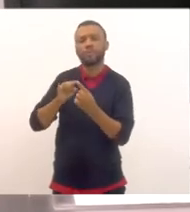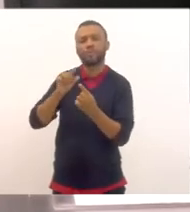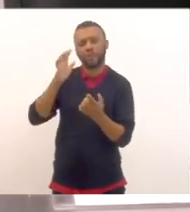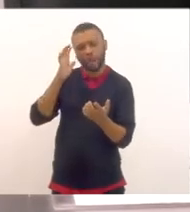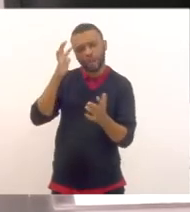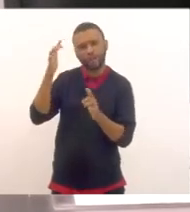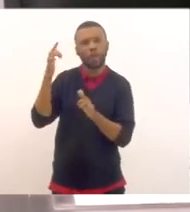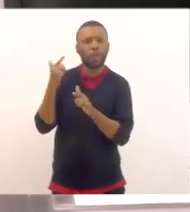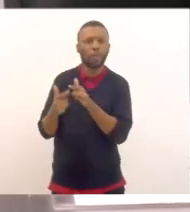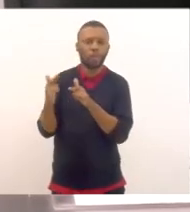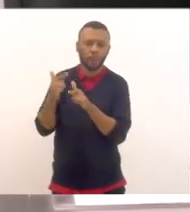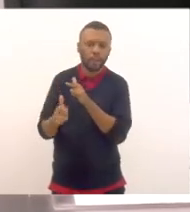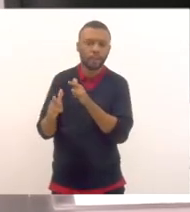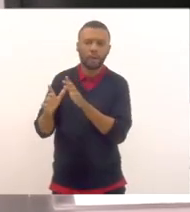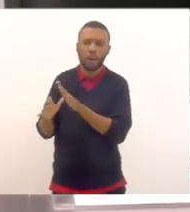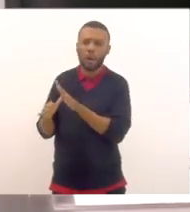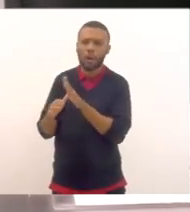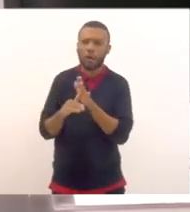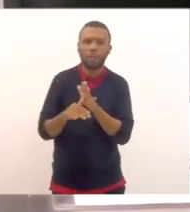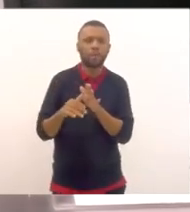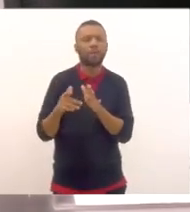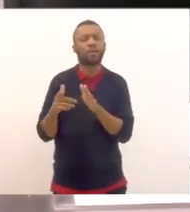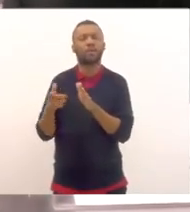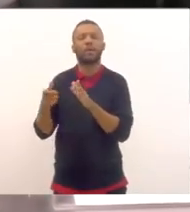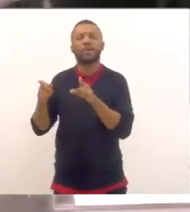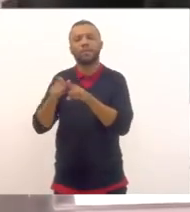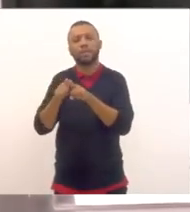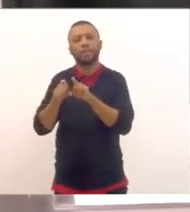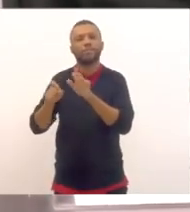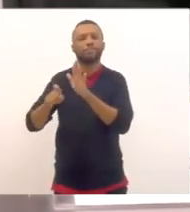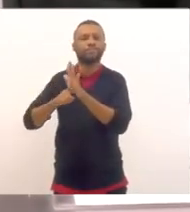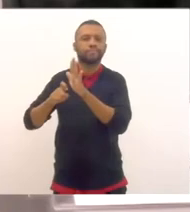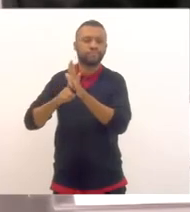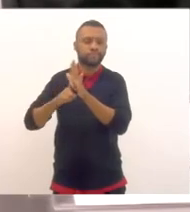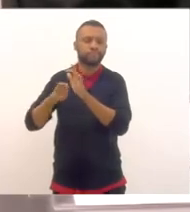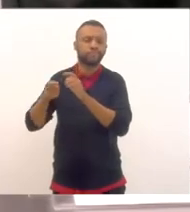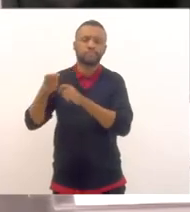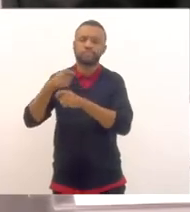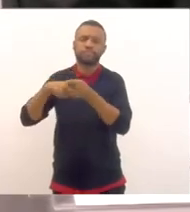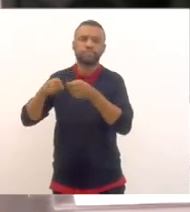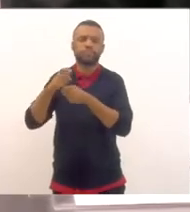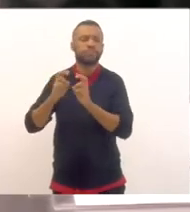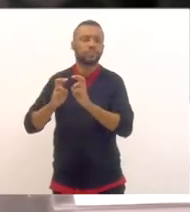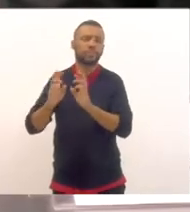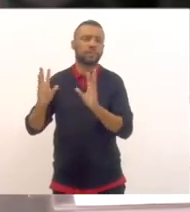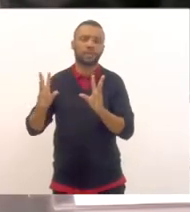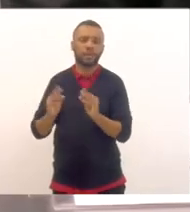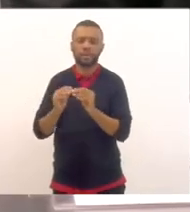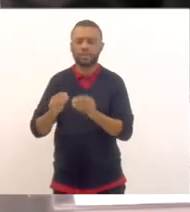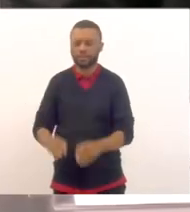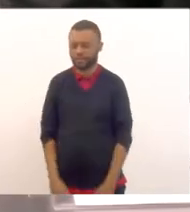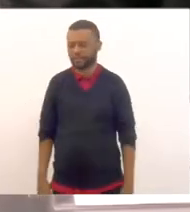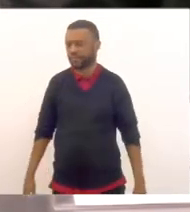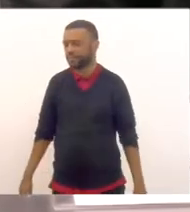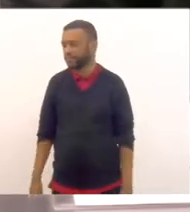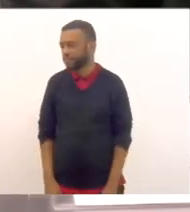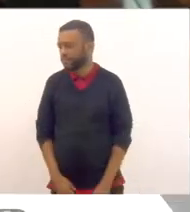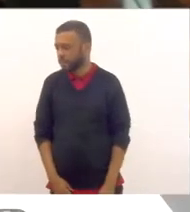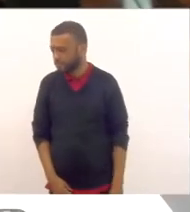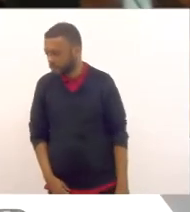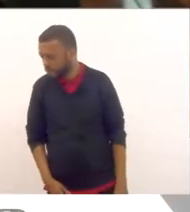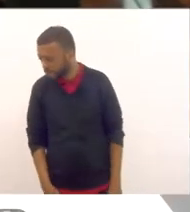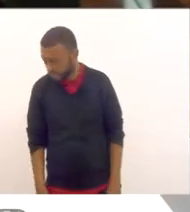resolver não só a questão dos fios e cabos como também do narcotráfico nas estações tem é isso as lojas